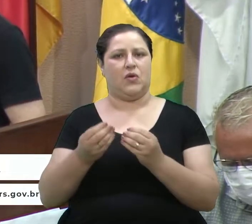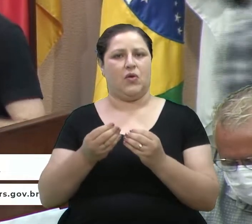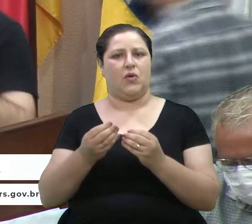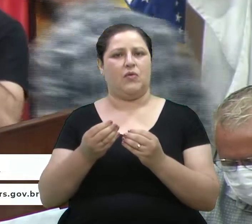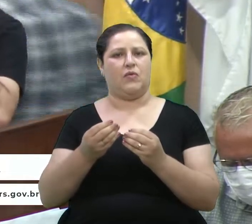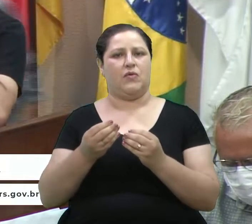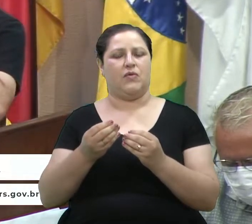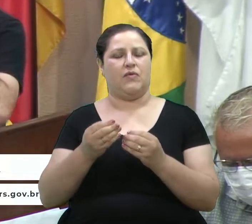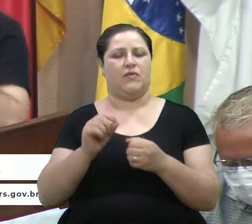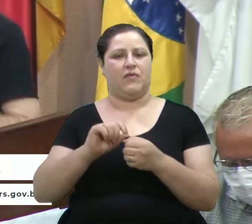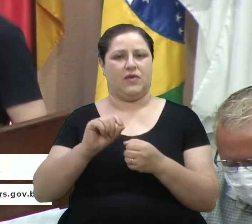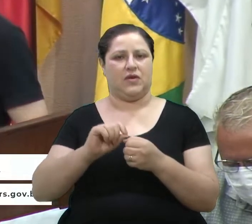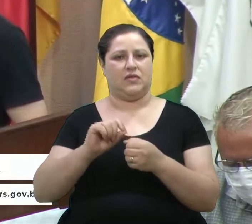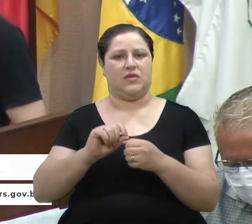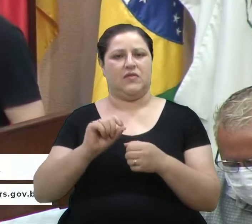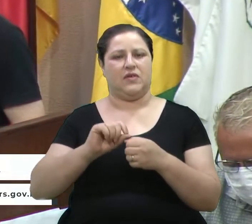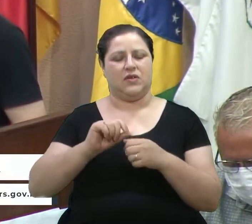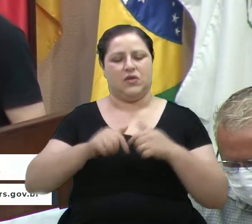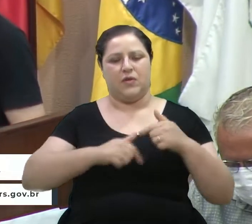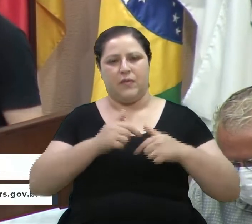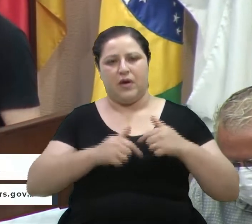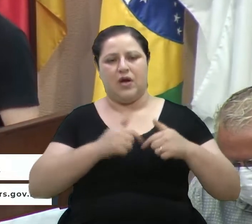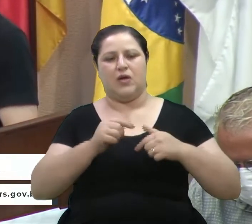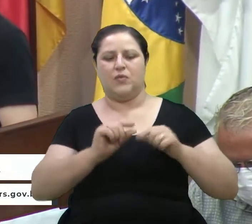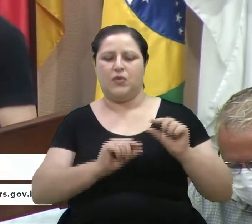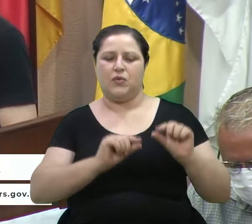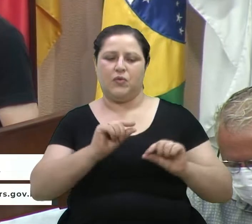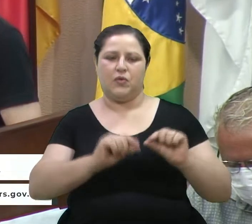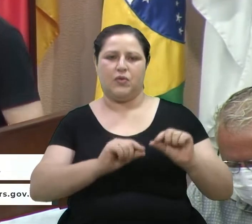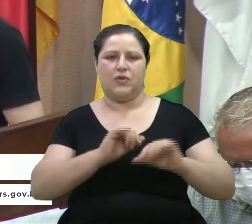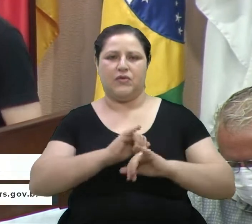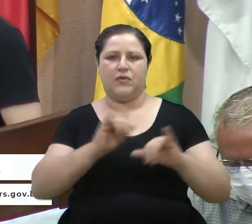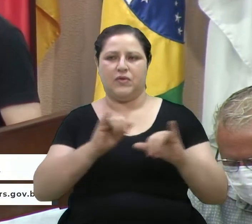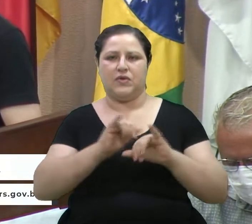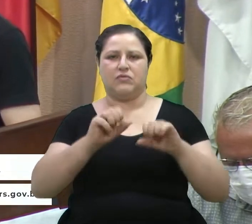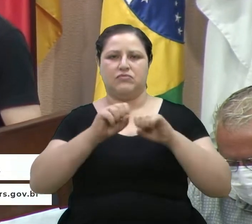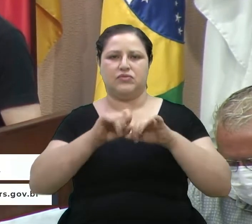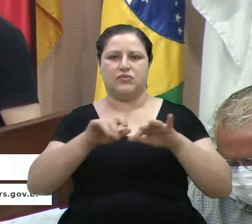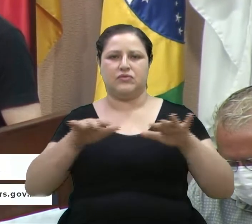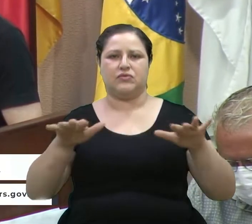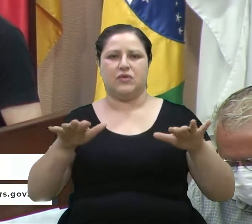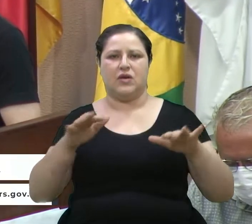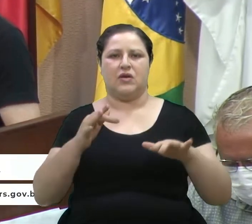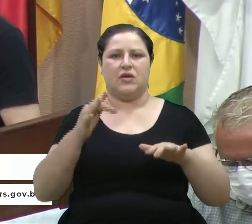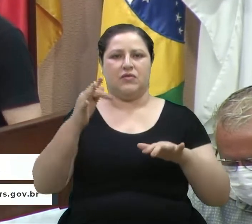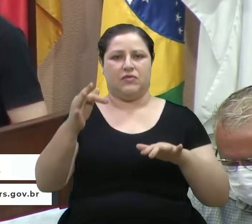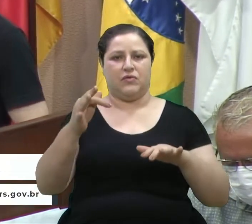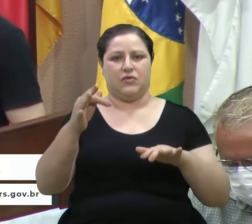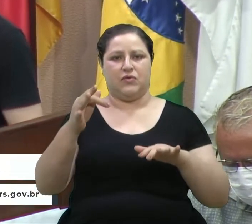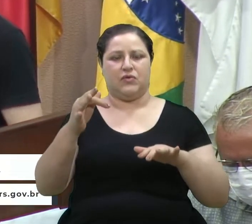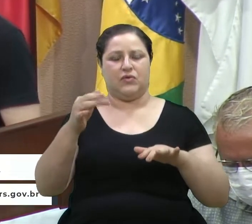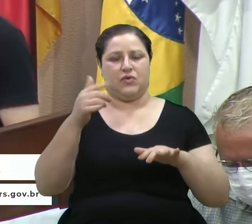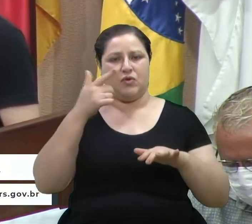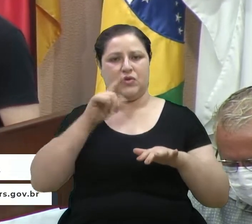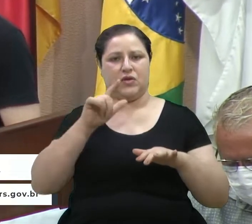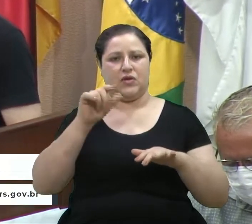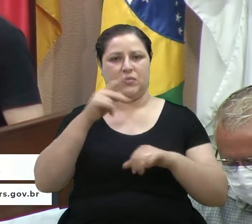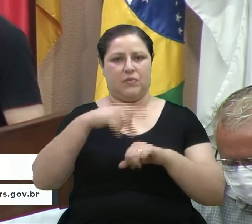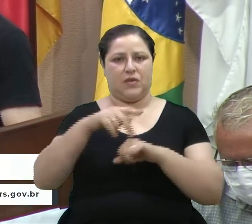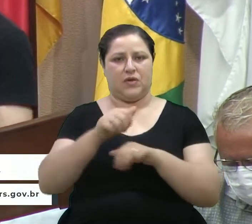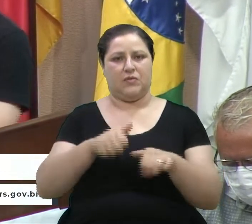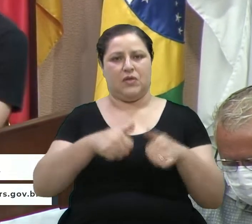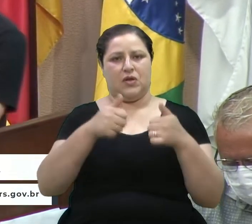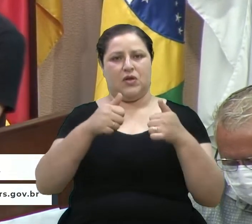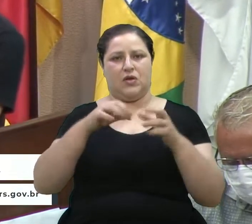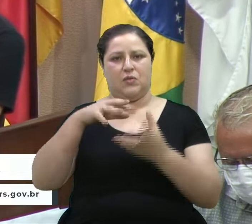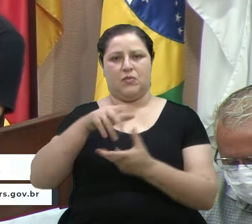tá? Fazendo um trabalho de formiguinha aí, levando a informação adiante, para no futuro a gente deixar um país melhor, um mundo melhor aí